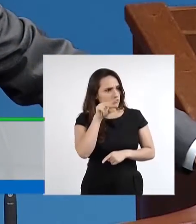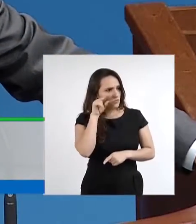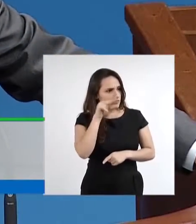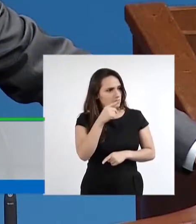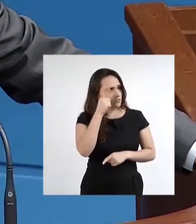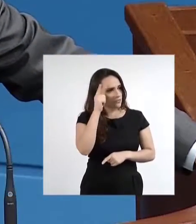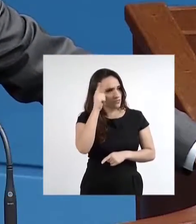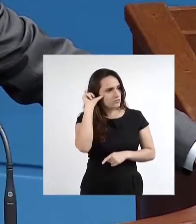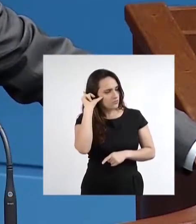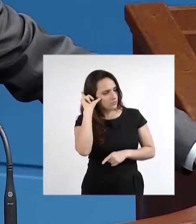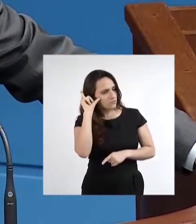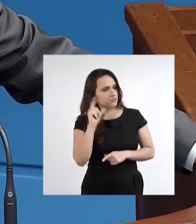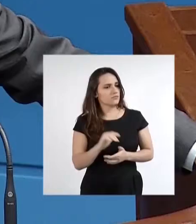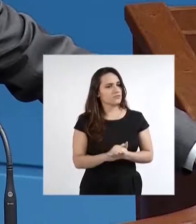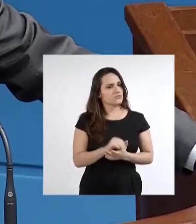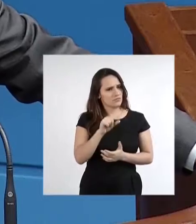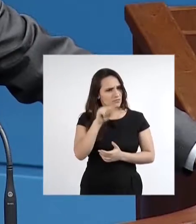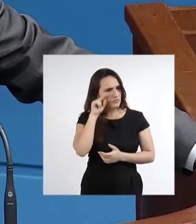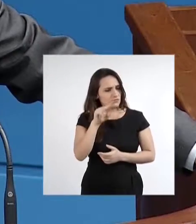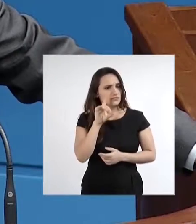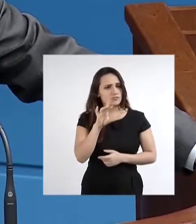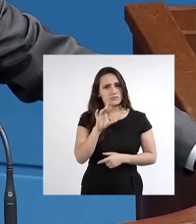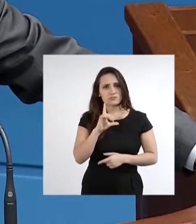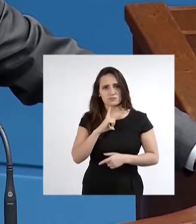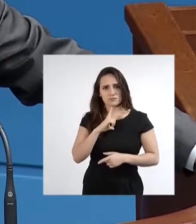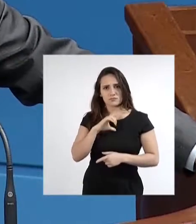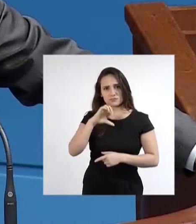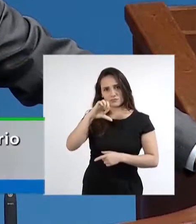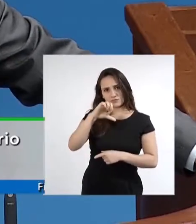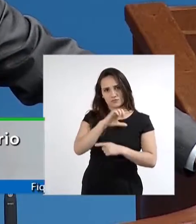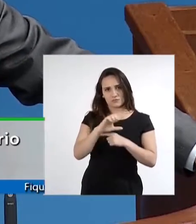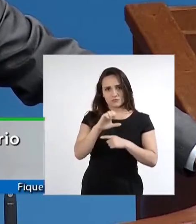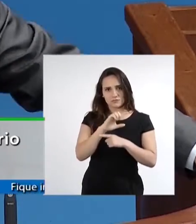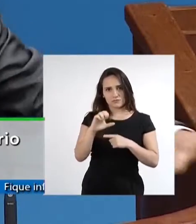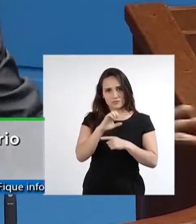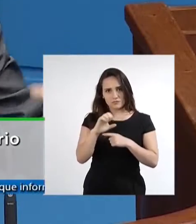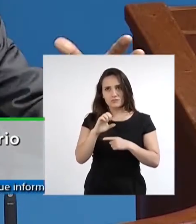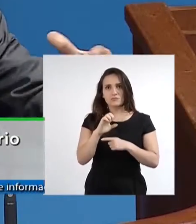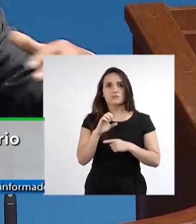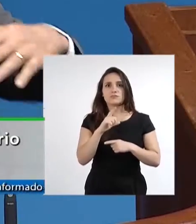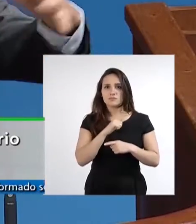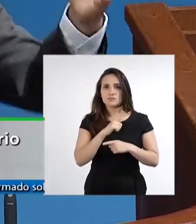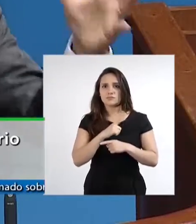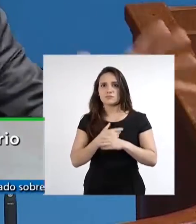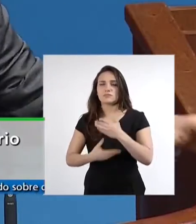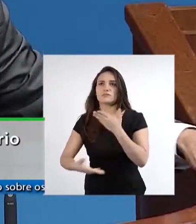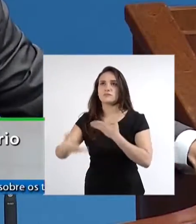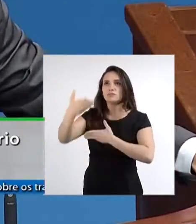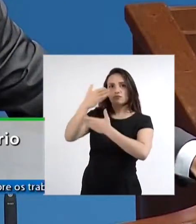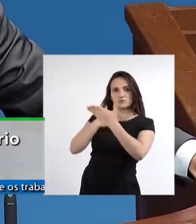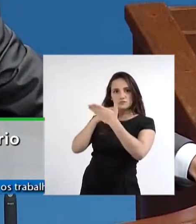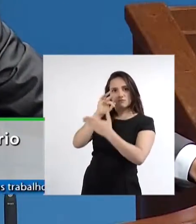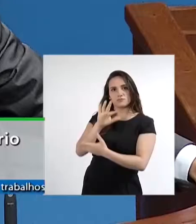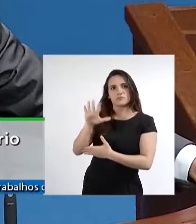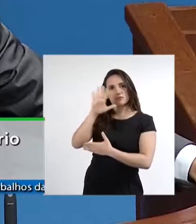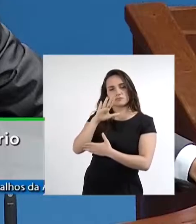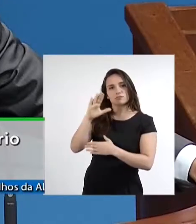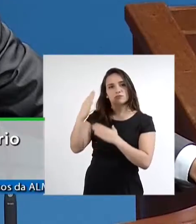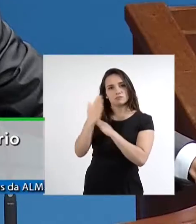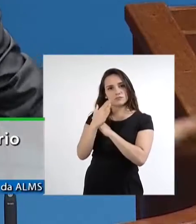ontem. Apenas 9 estados da federação tem a contrapartida da União correspondente a